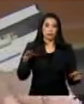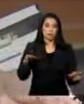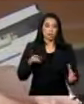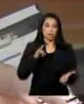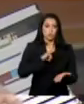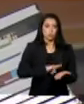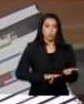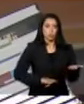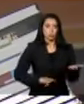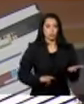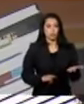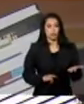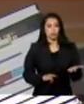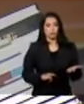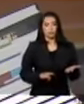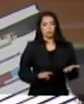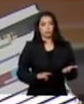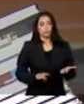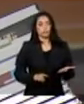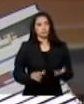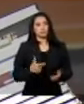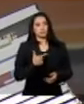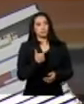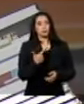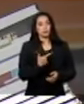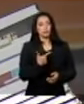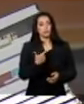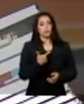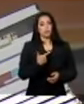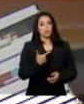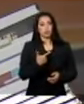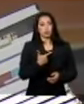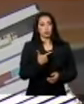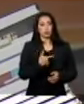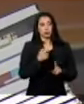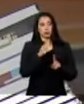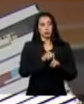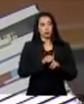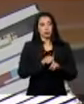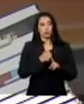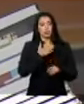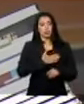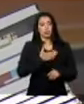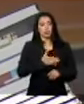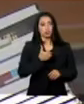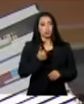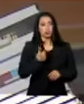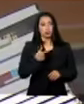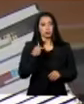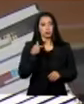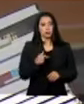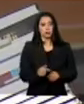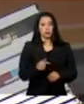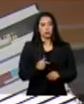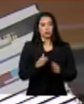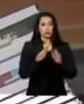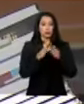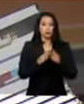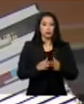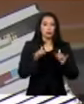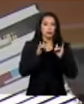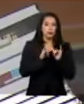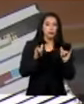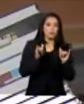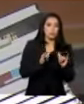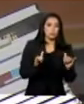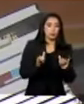documentação. Em 22 de agosto de 2017, solicitei informações à